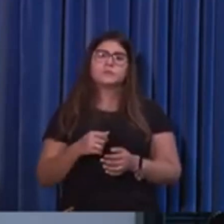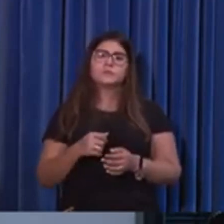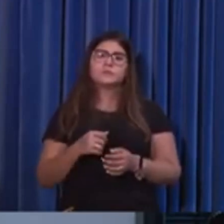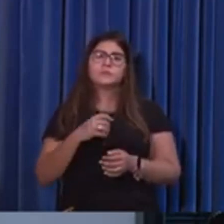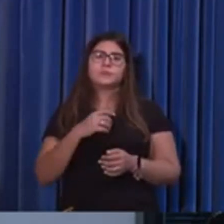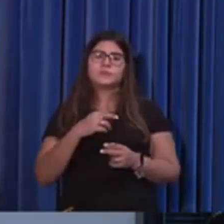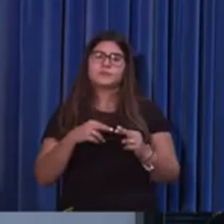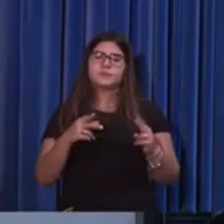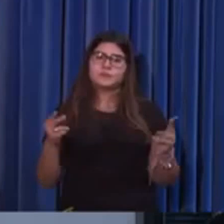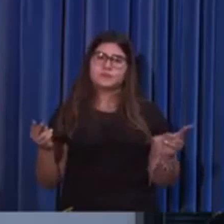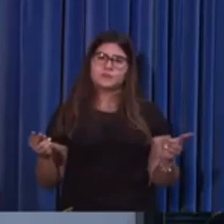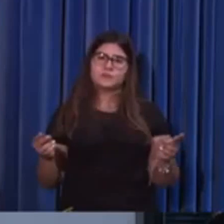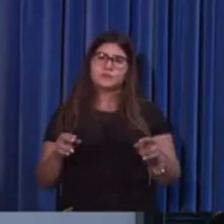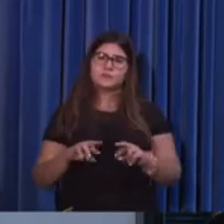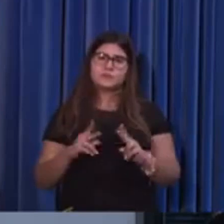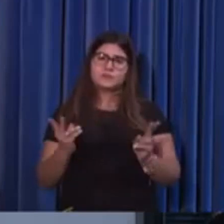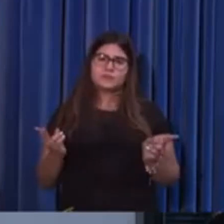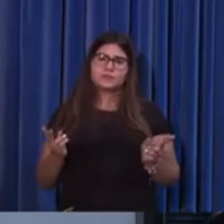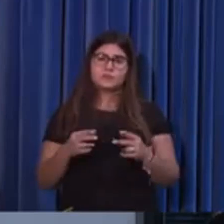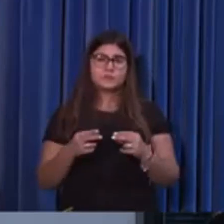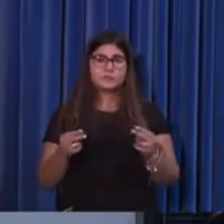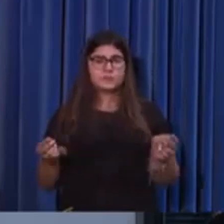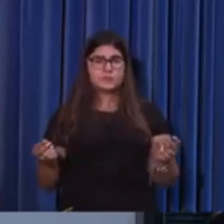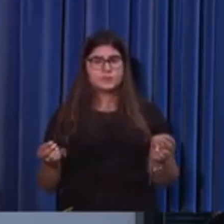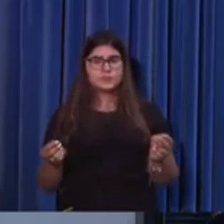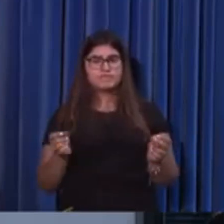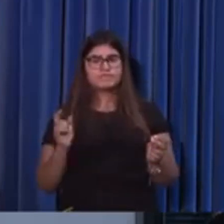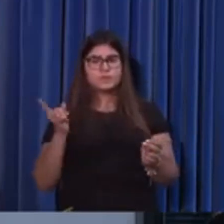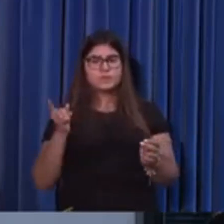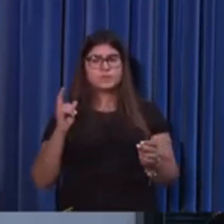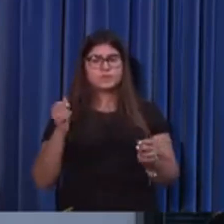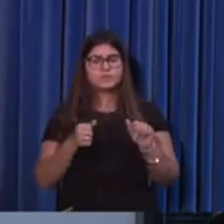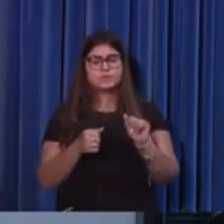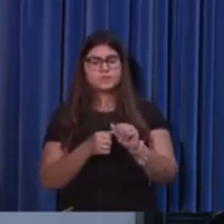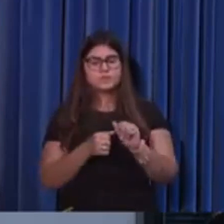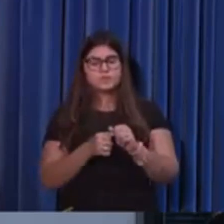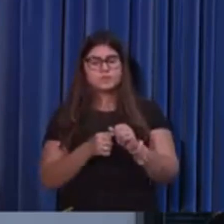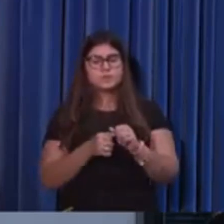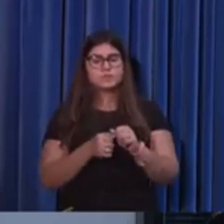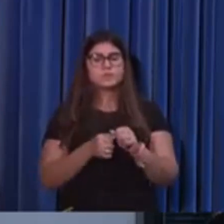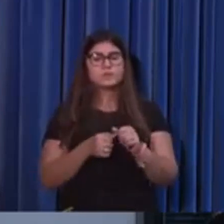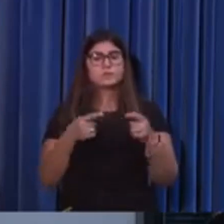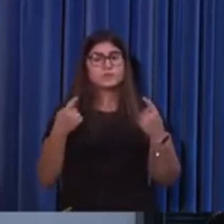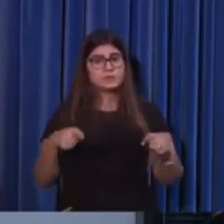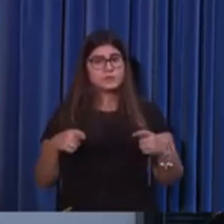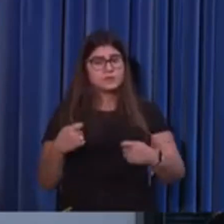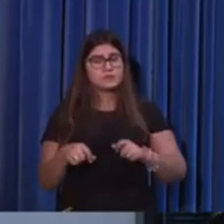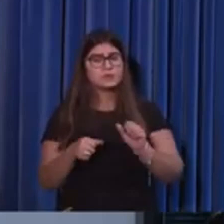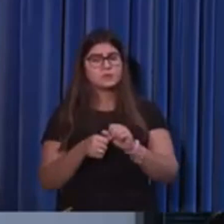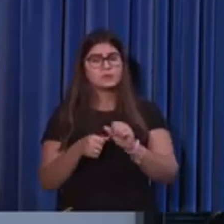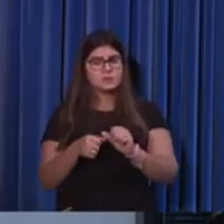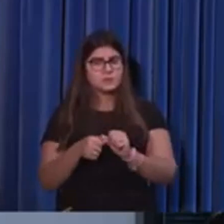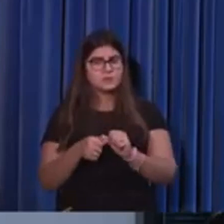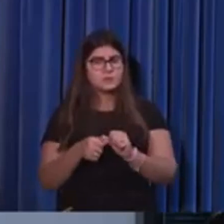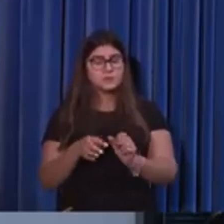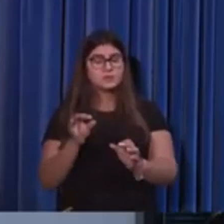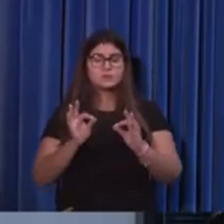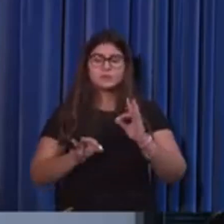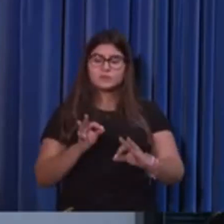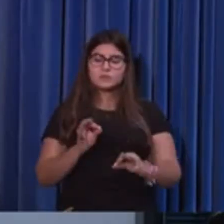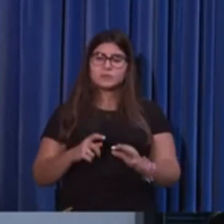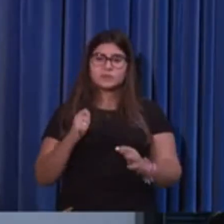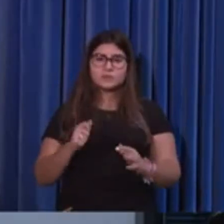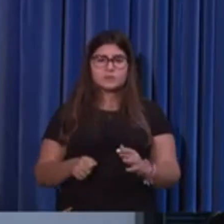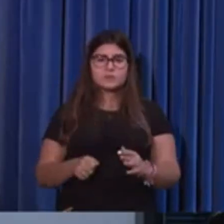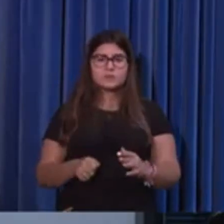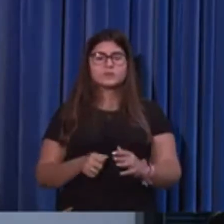da nossa sociedade, que não executam o papel que precisam executar, não exercem a sua função com justiça, com